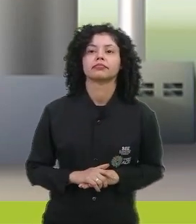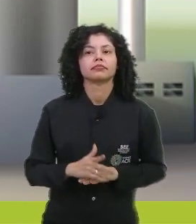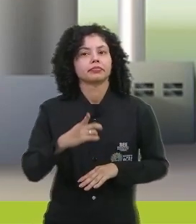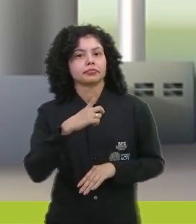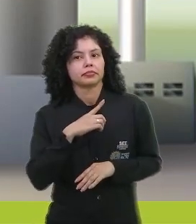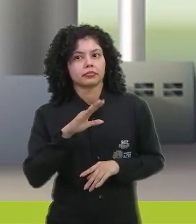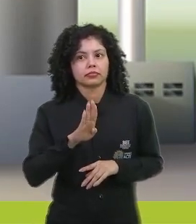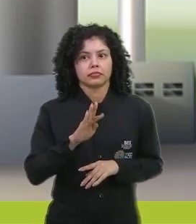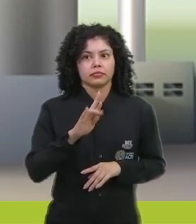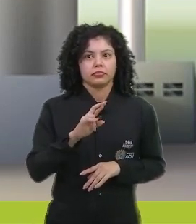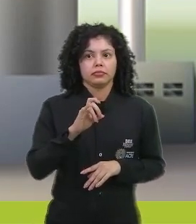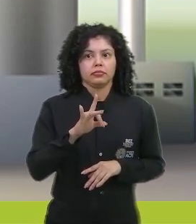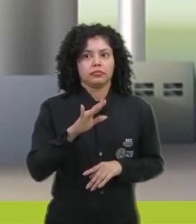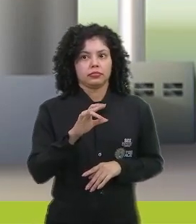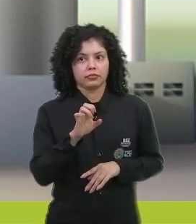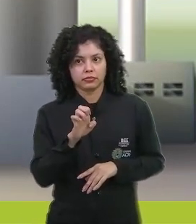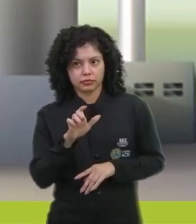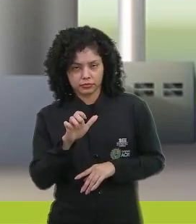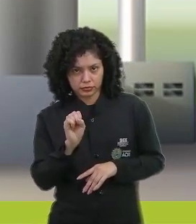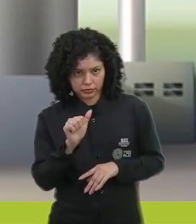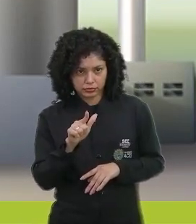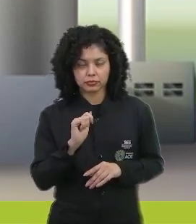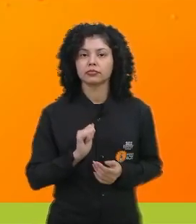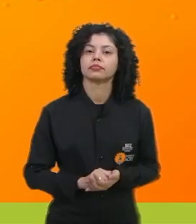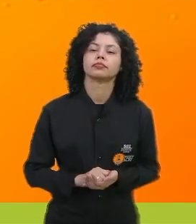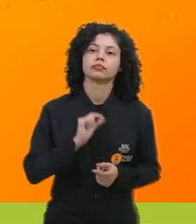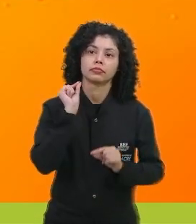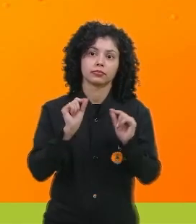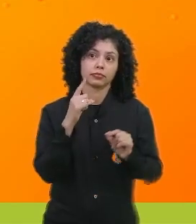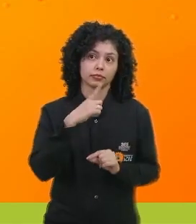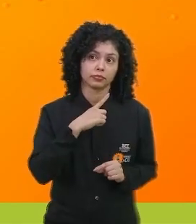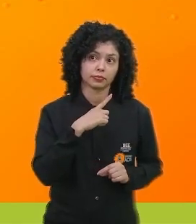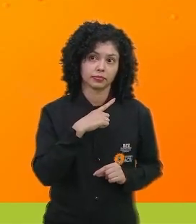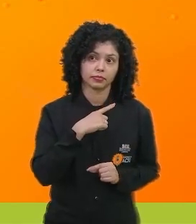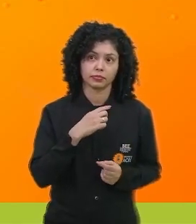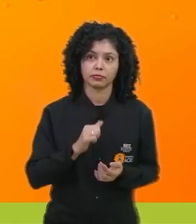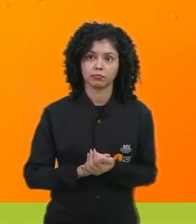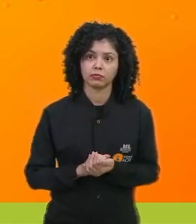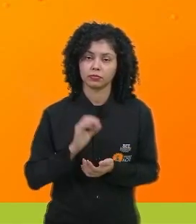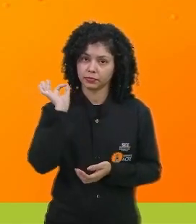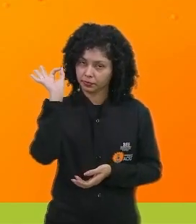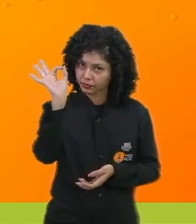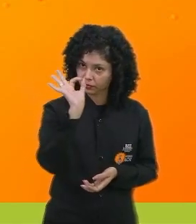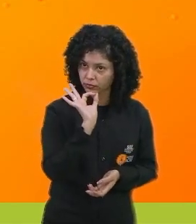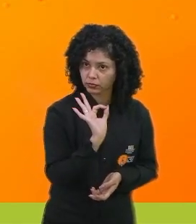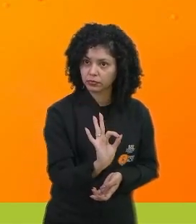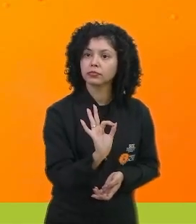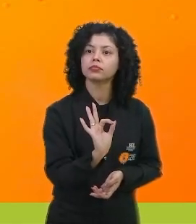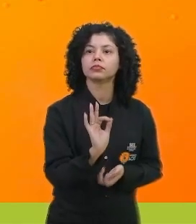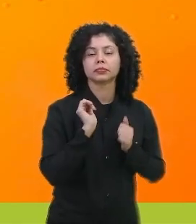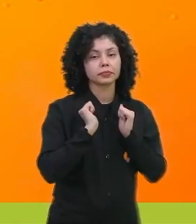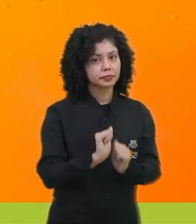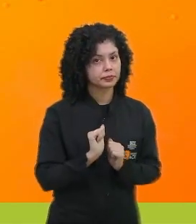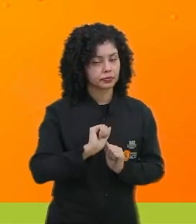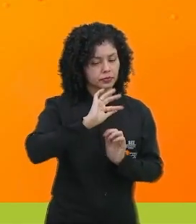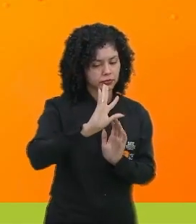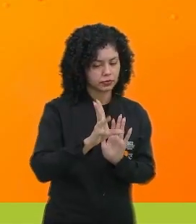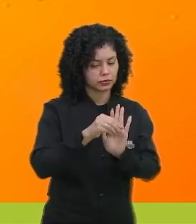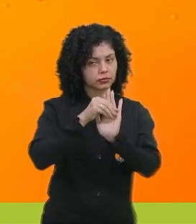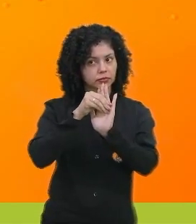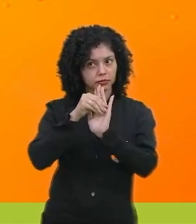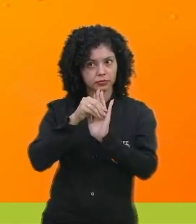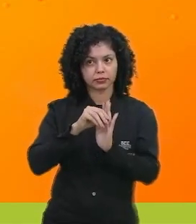esse biodiesel ele tem um percentual que pode ser